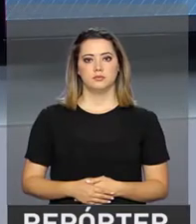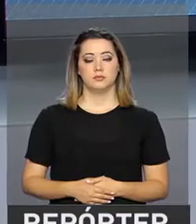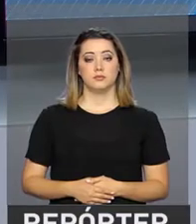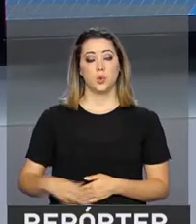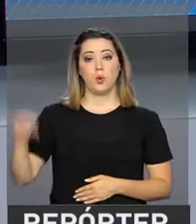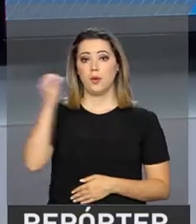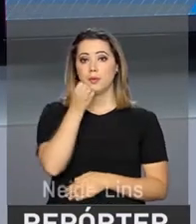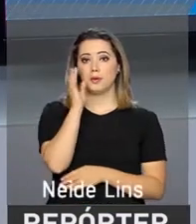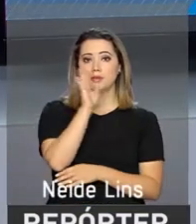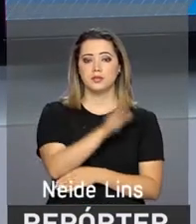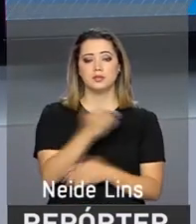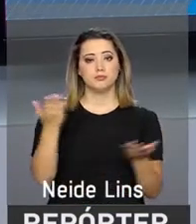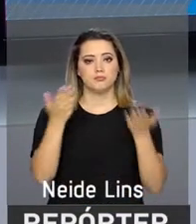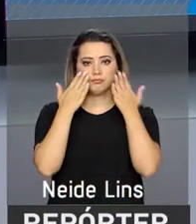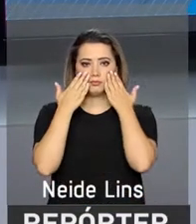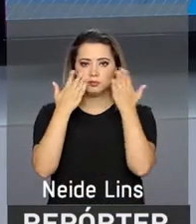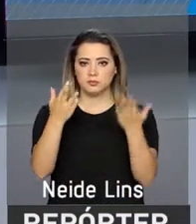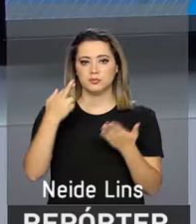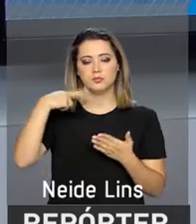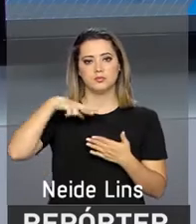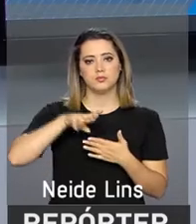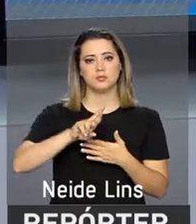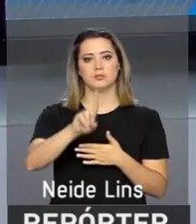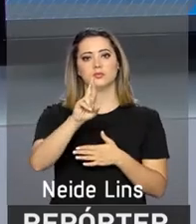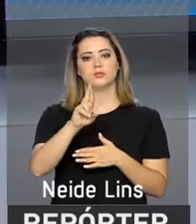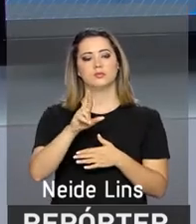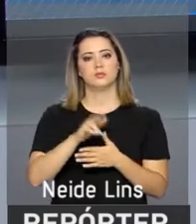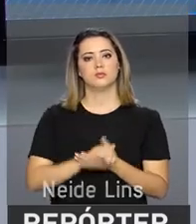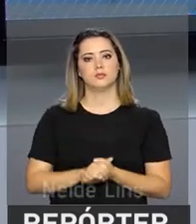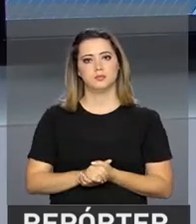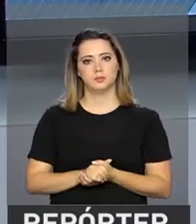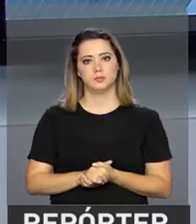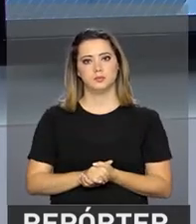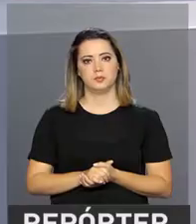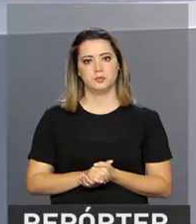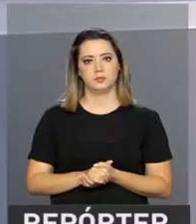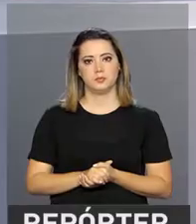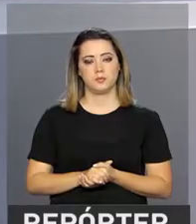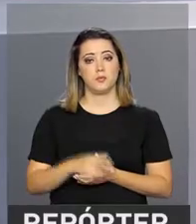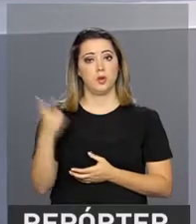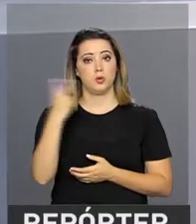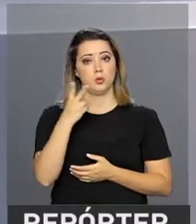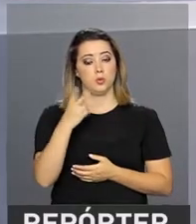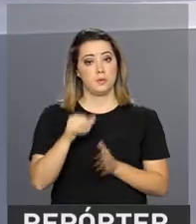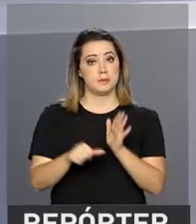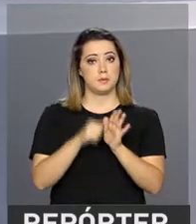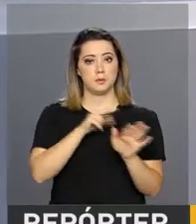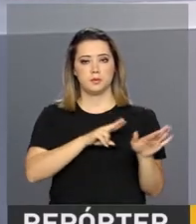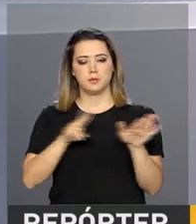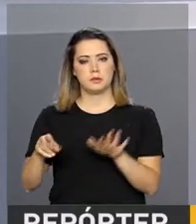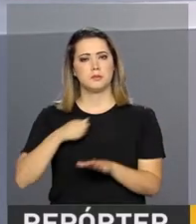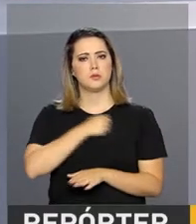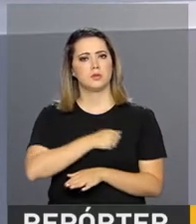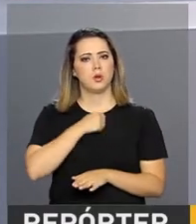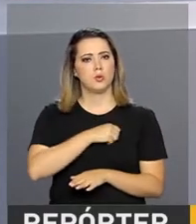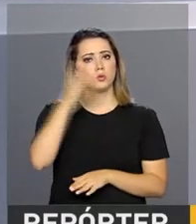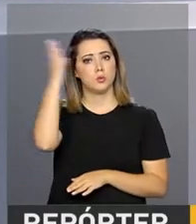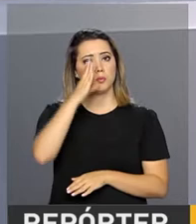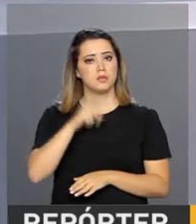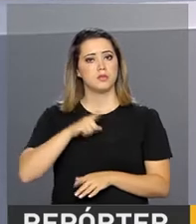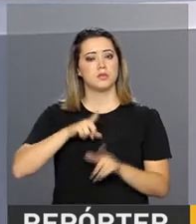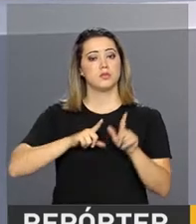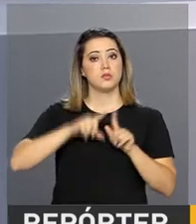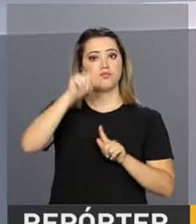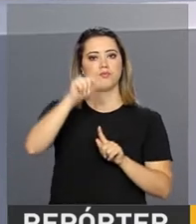Olá, boa tarde. Começa agora mais uma edição do Repórter NBR. Nas duas primeiras semanas de agosto, o Brasil registrou